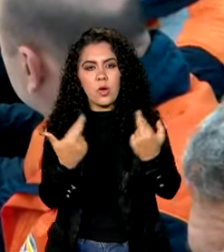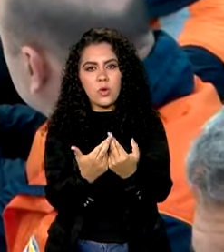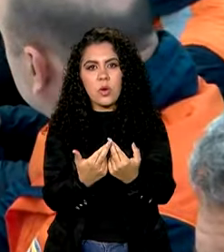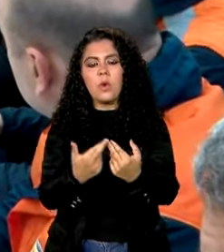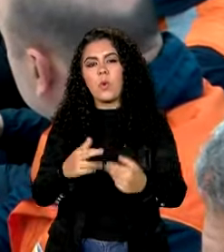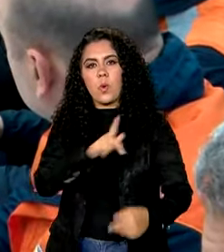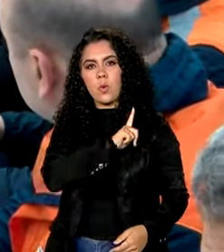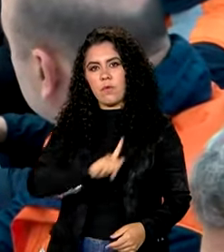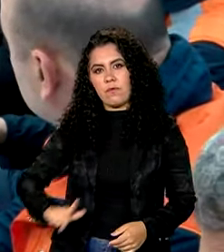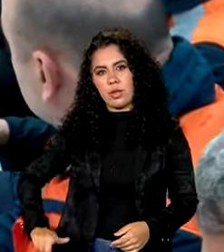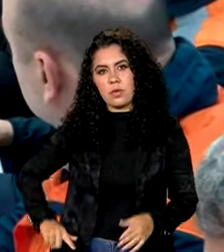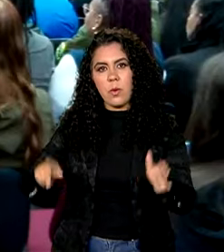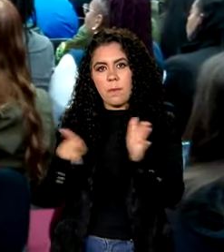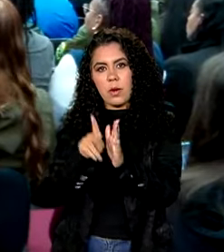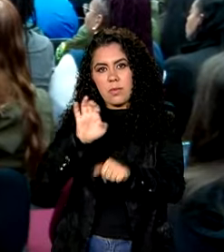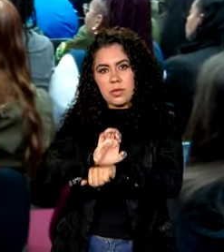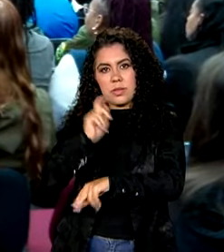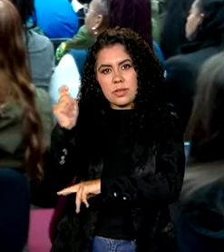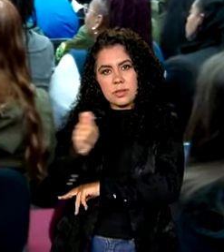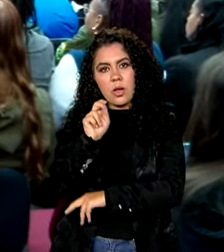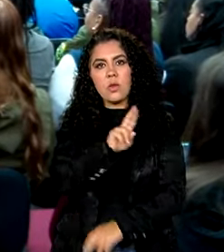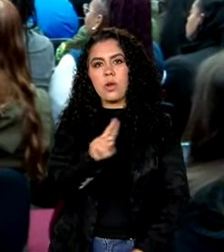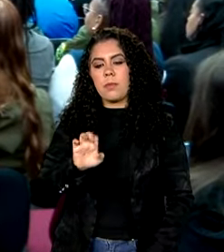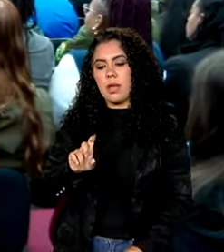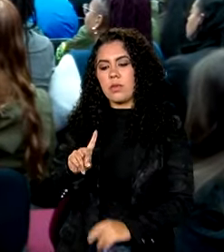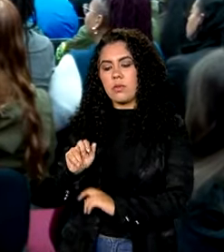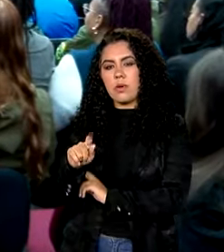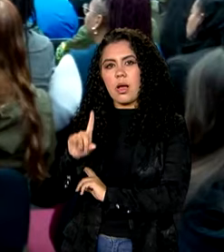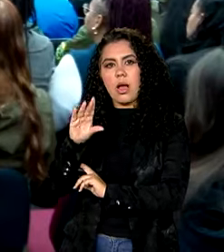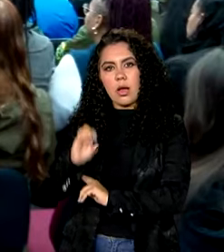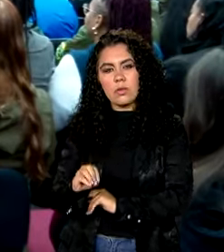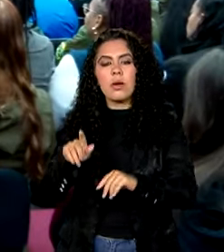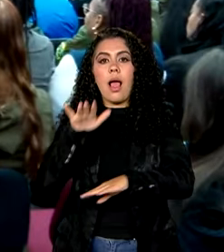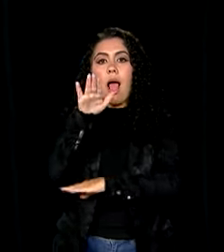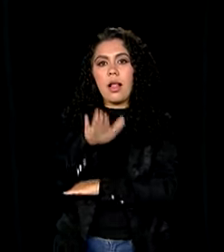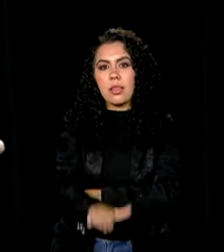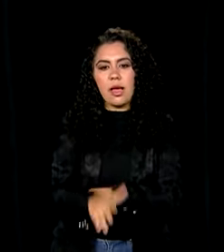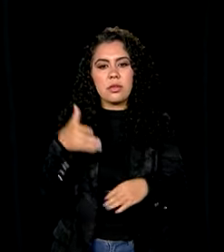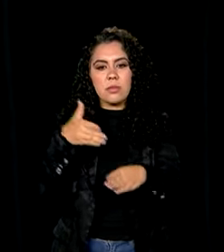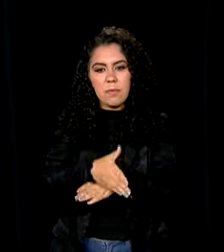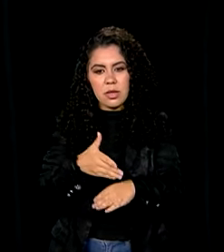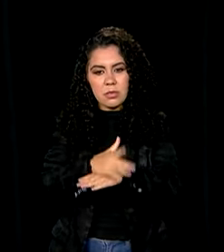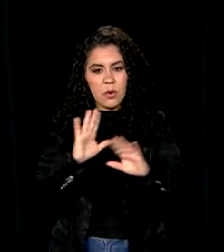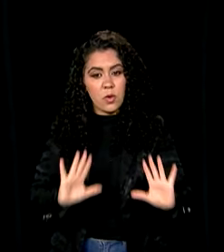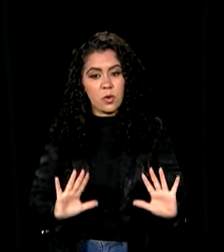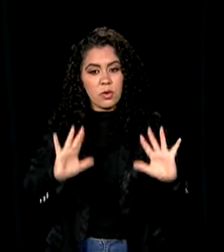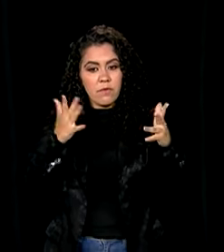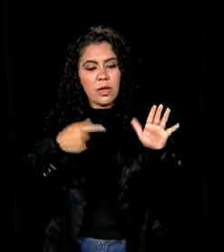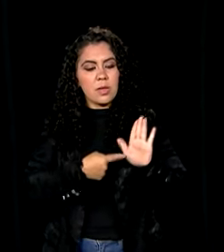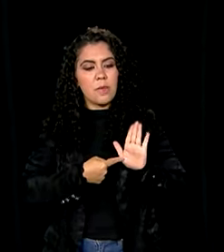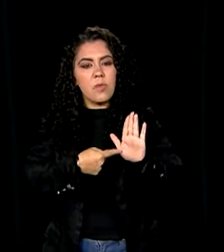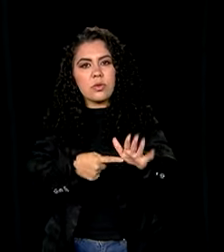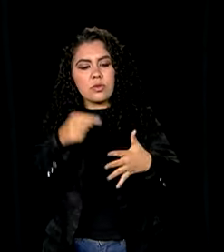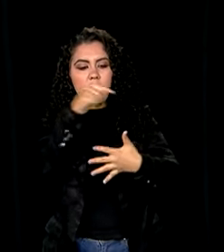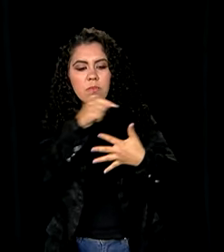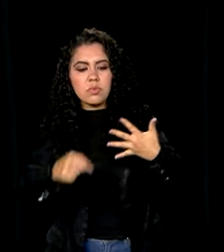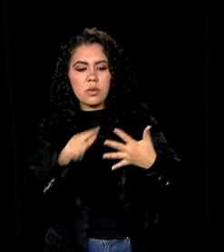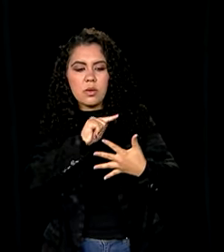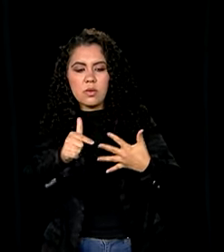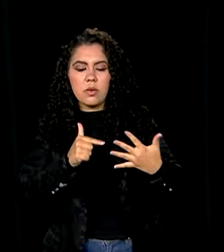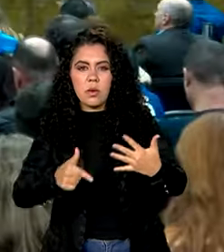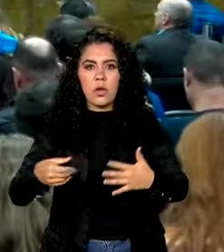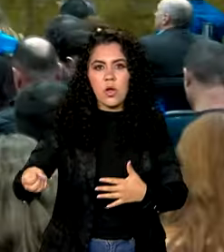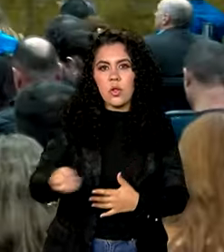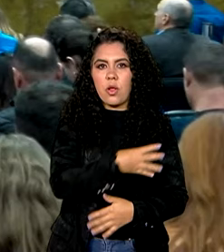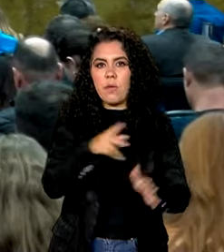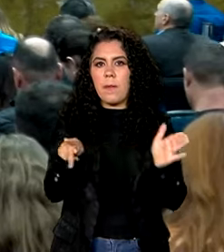do Sul, Eduardo Leite. À tarde, eles participaram de uma cerimônia em que apresentaram as novas ações do governo